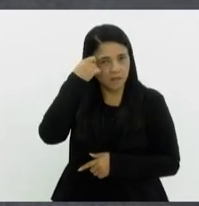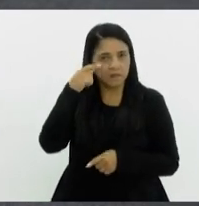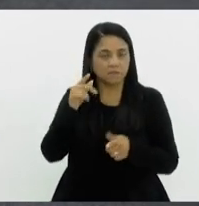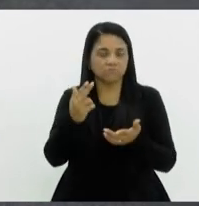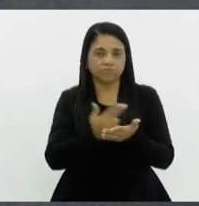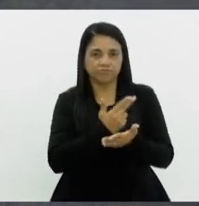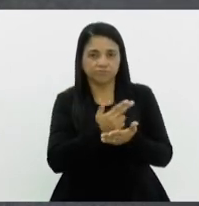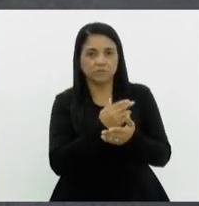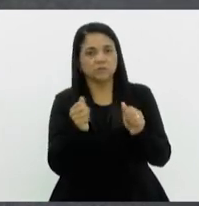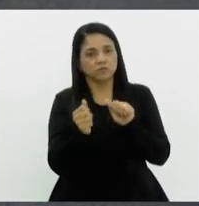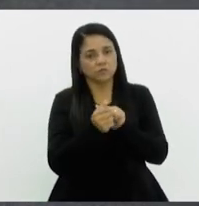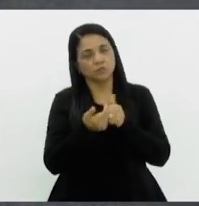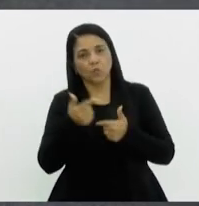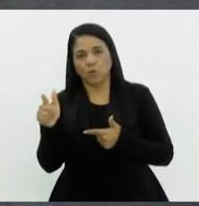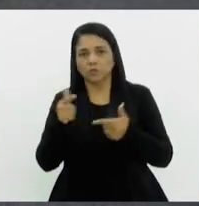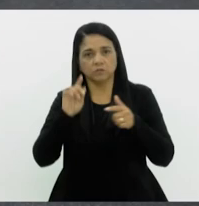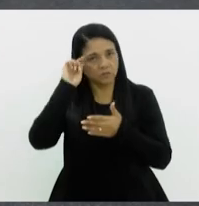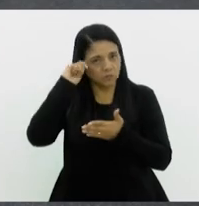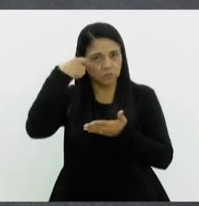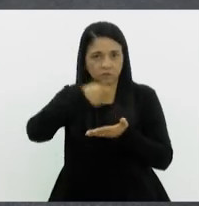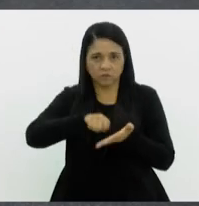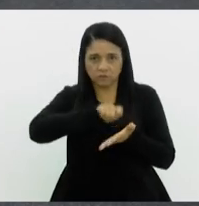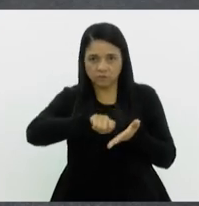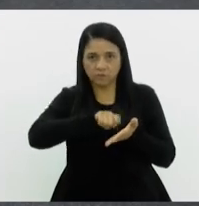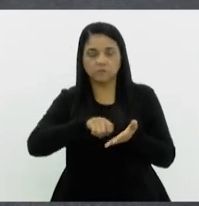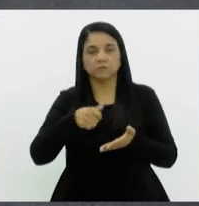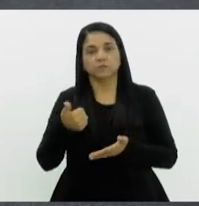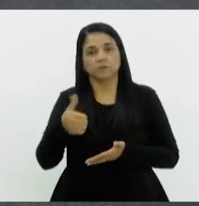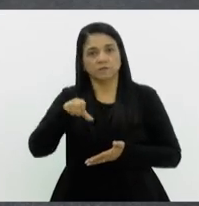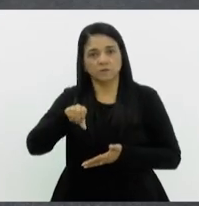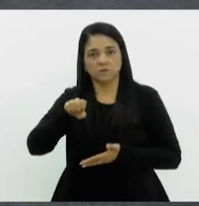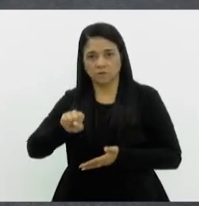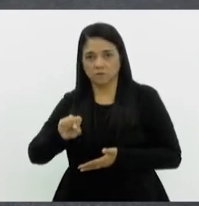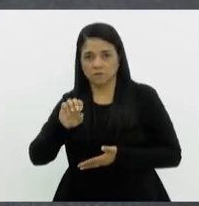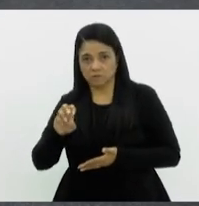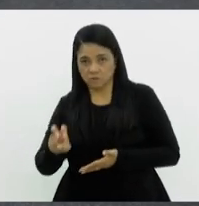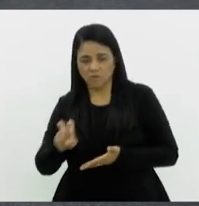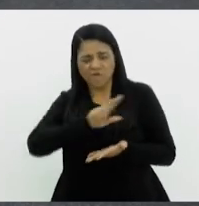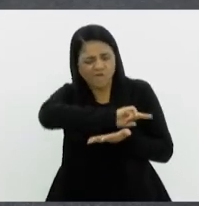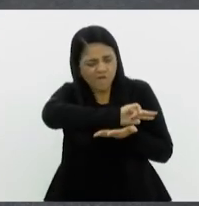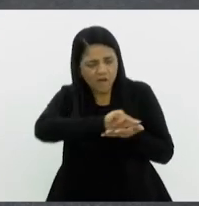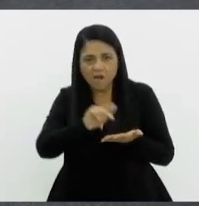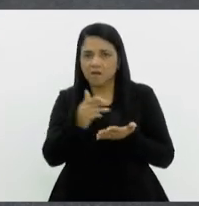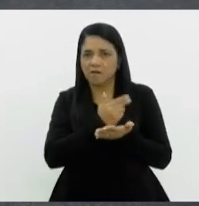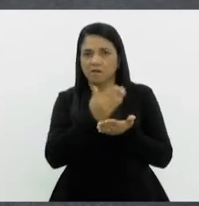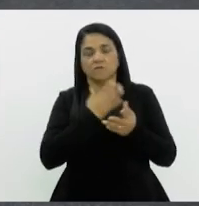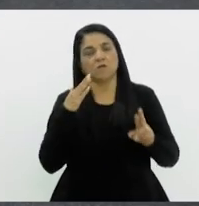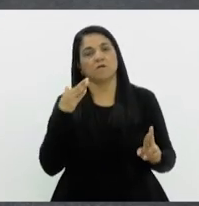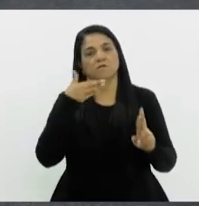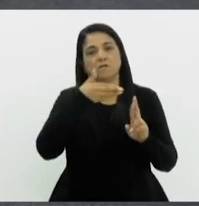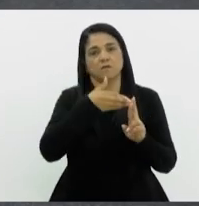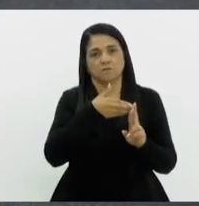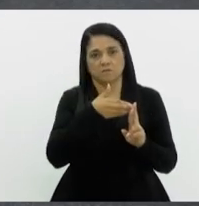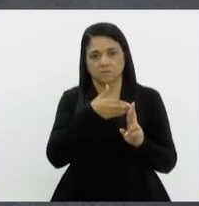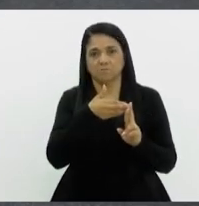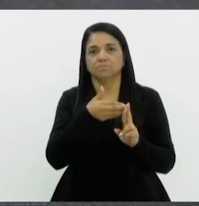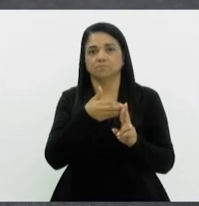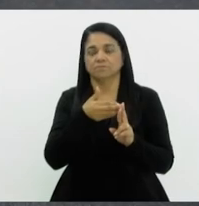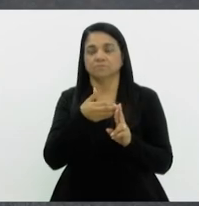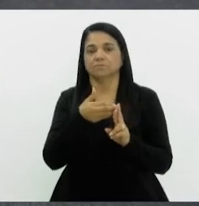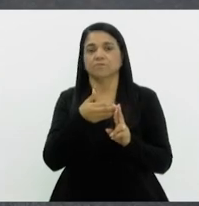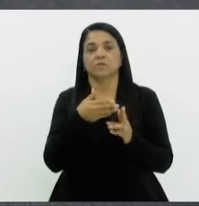Tereza Santos e Albertina de Oliveira, que é um livro de 85. Tem uma série de livros e é uma referência para nós, né, o livro dela